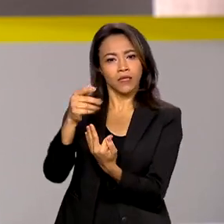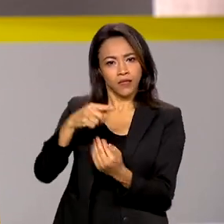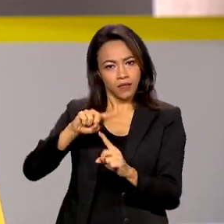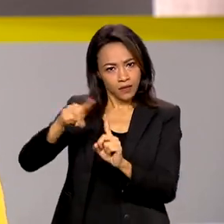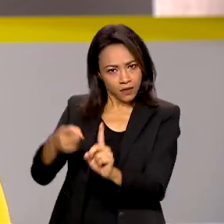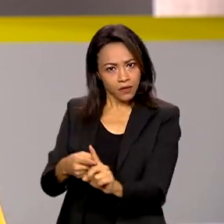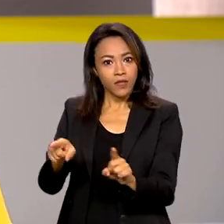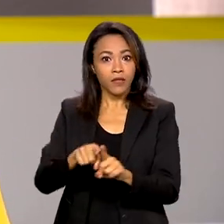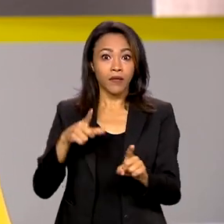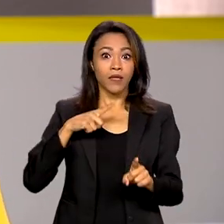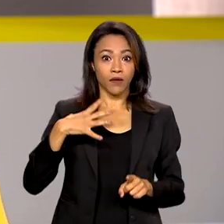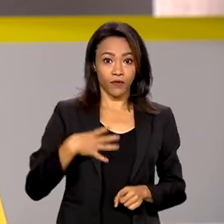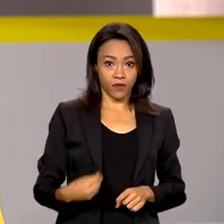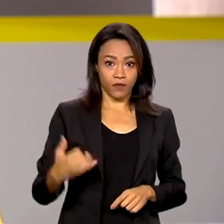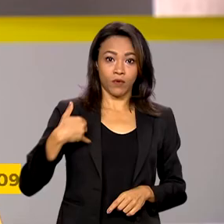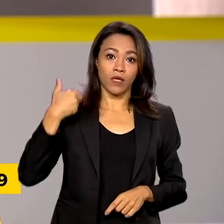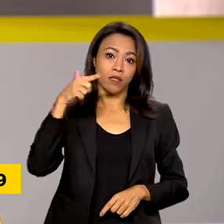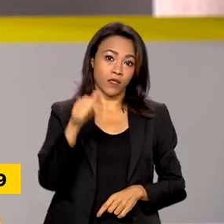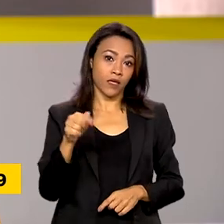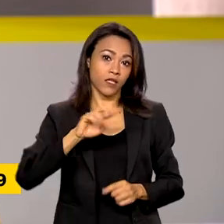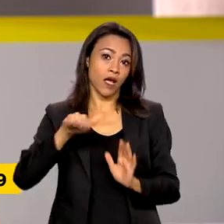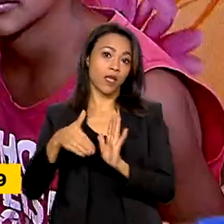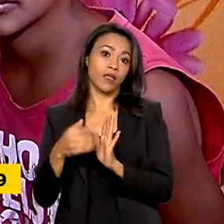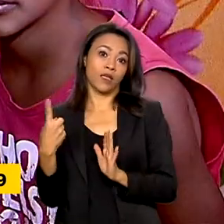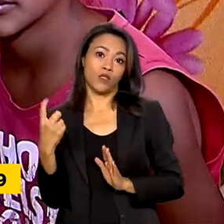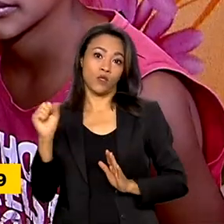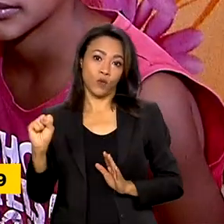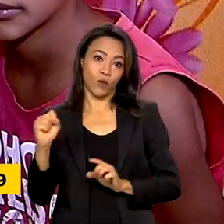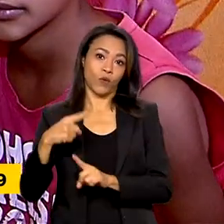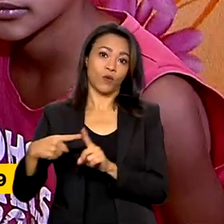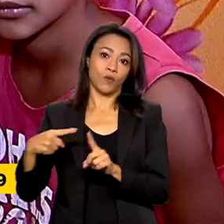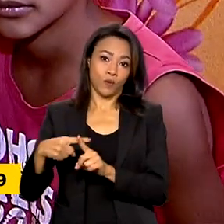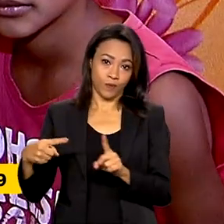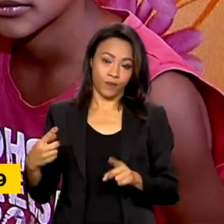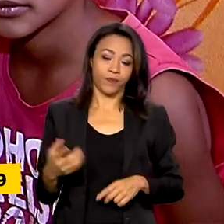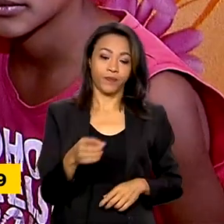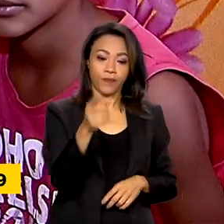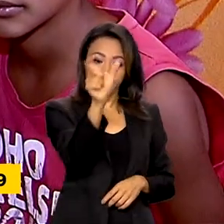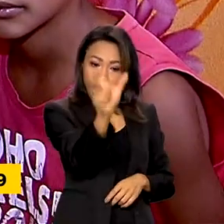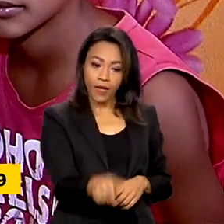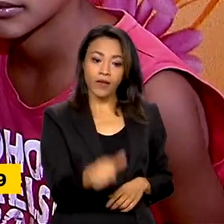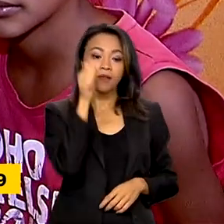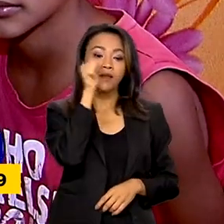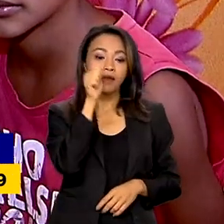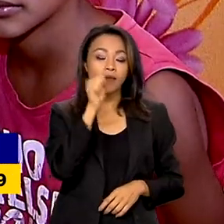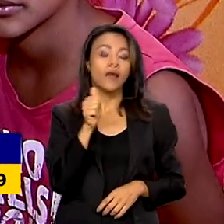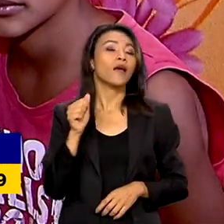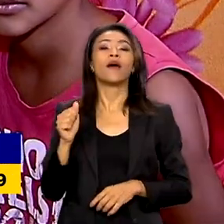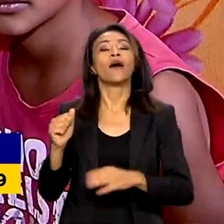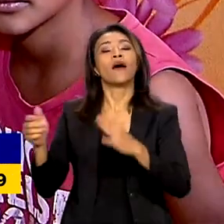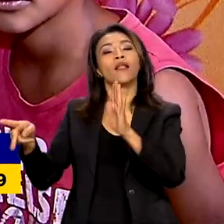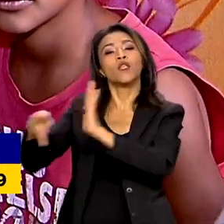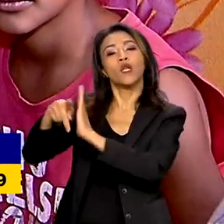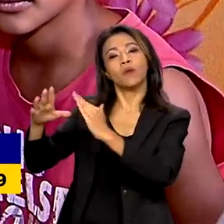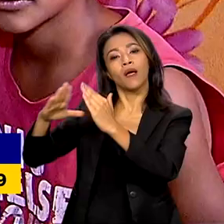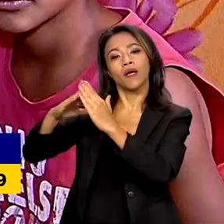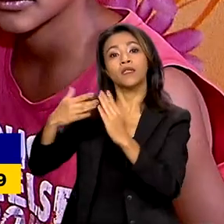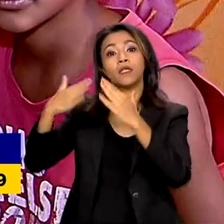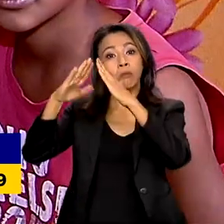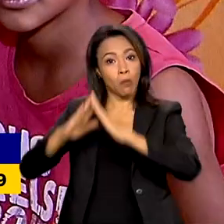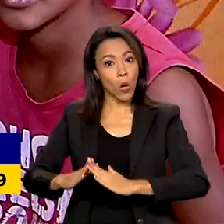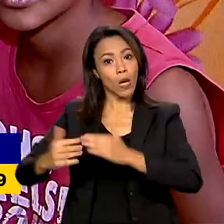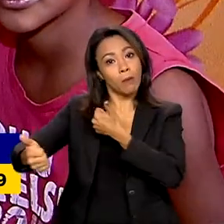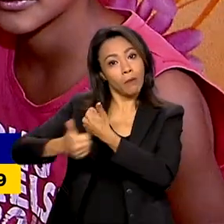entre 7 e 18 anos incompletos. Jucimar é dona de casa e mora na periferia de